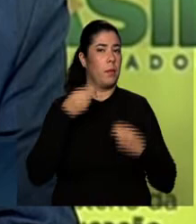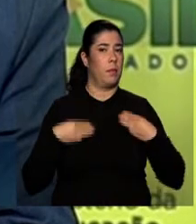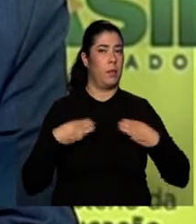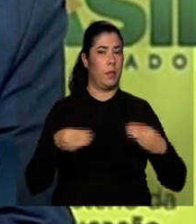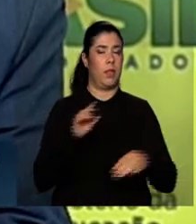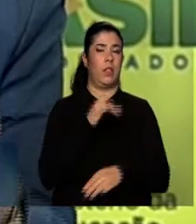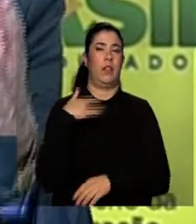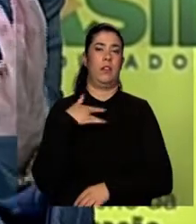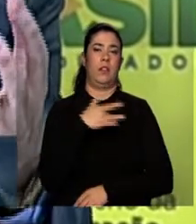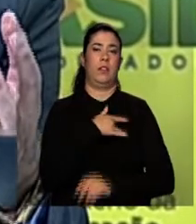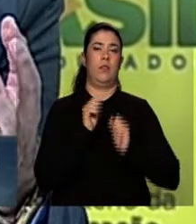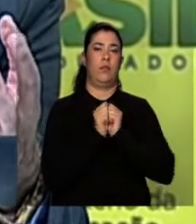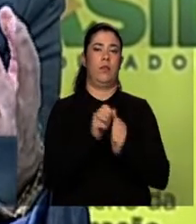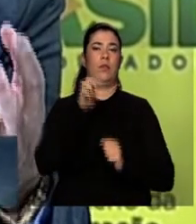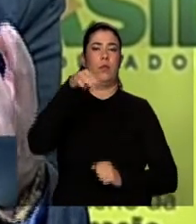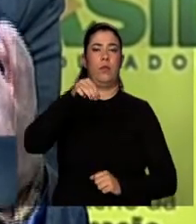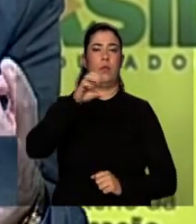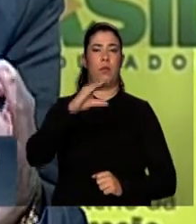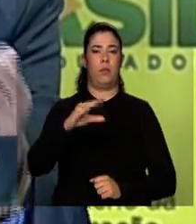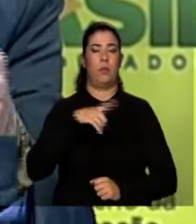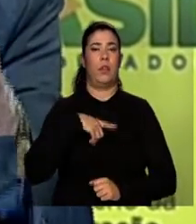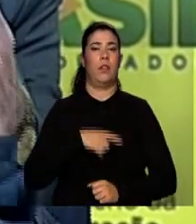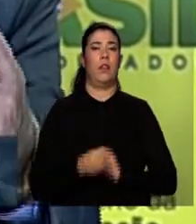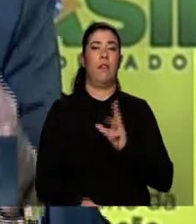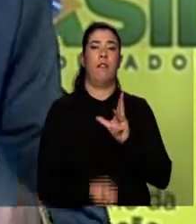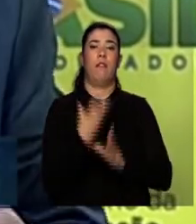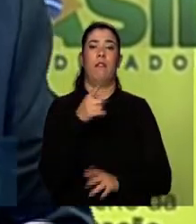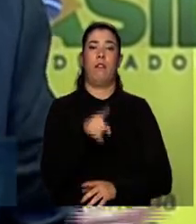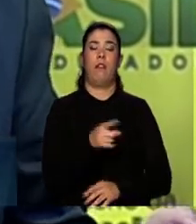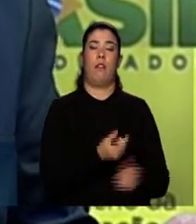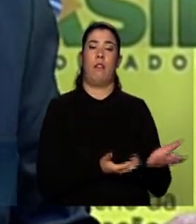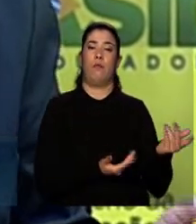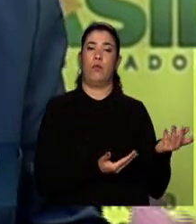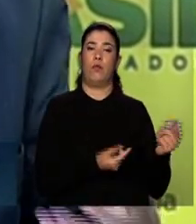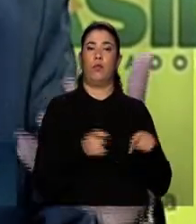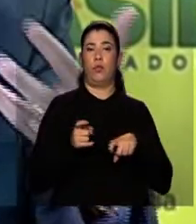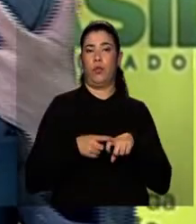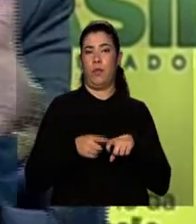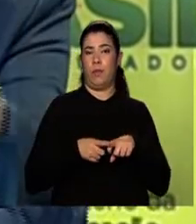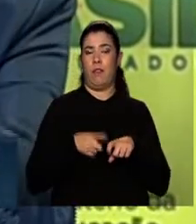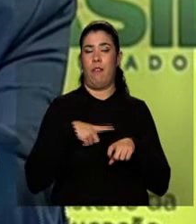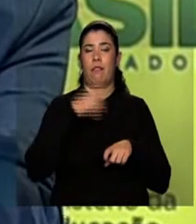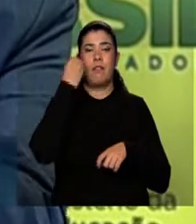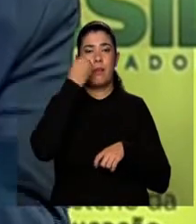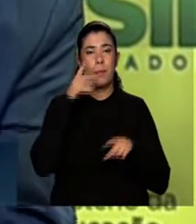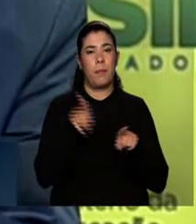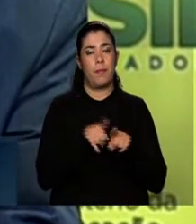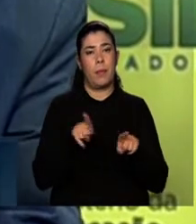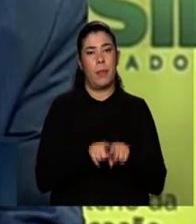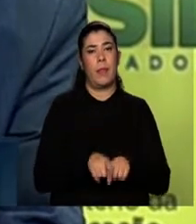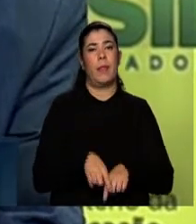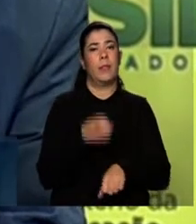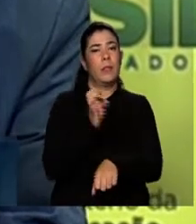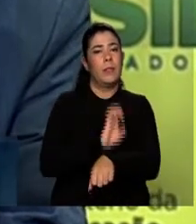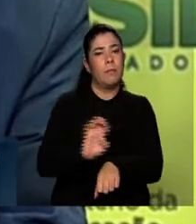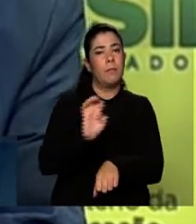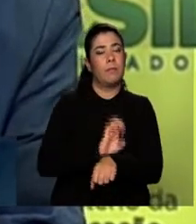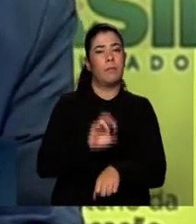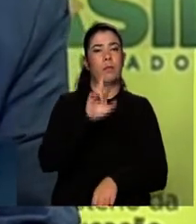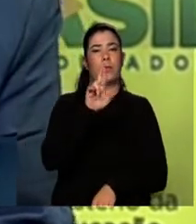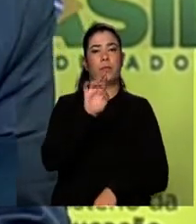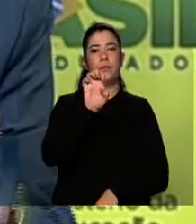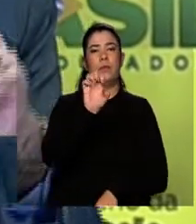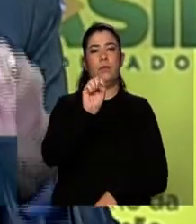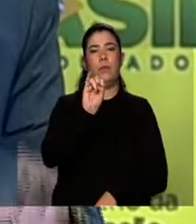Saúde e da Educação, que a fixação do jovem médico se dá muito pela residência. Então, nós temos todos esses cursos, já virão